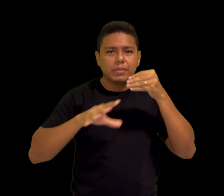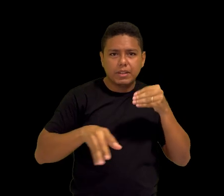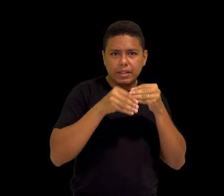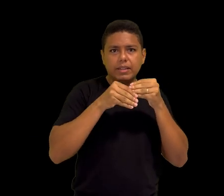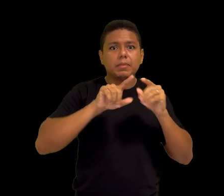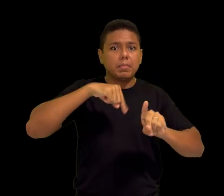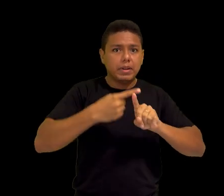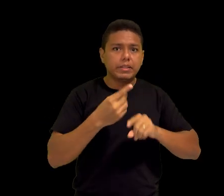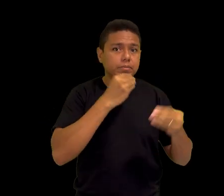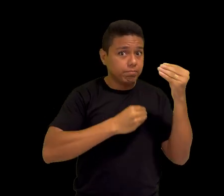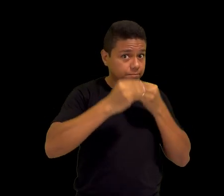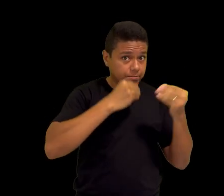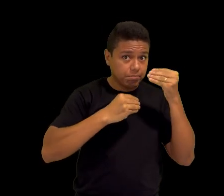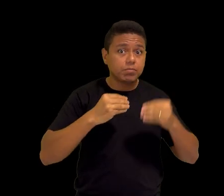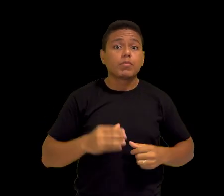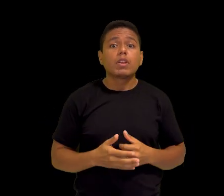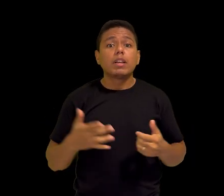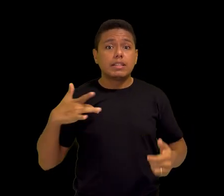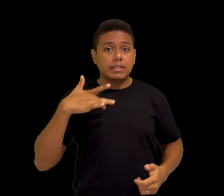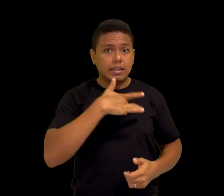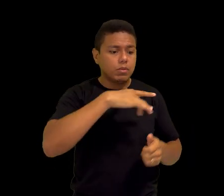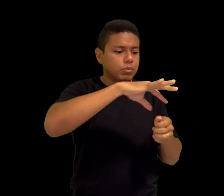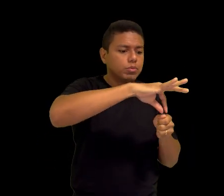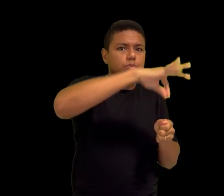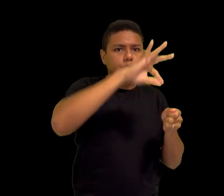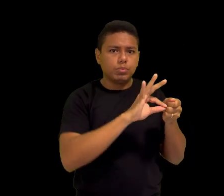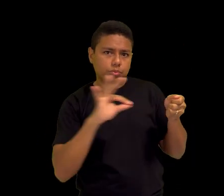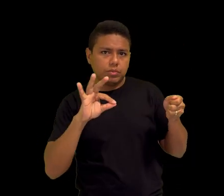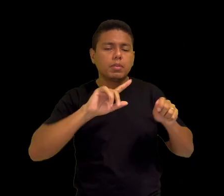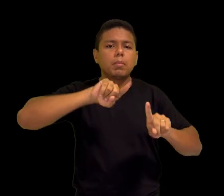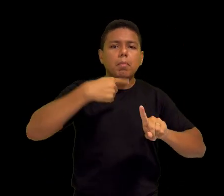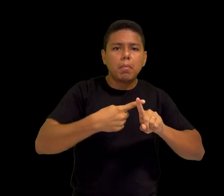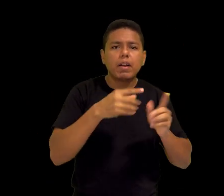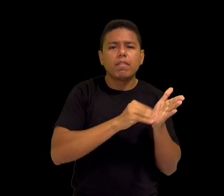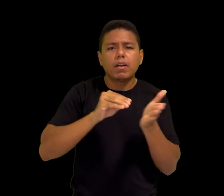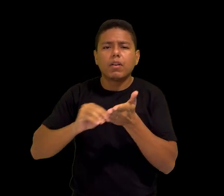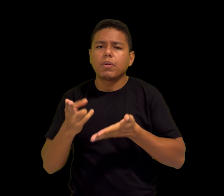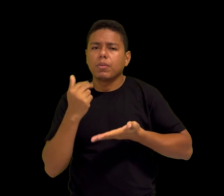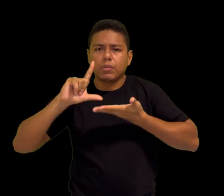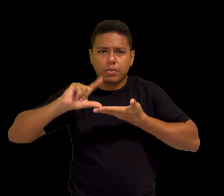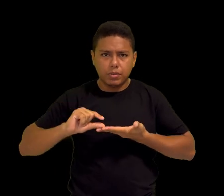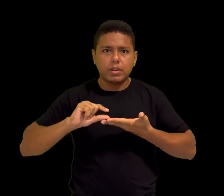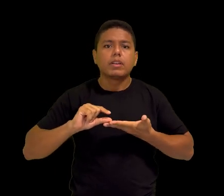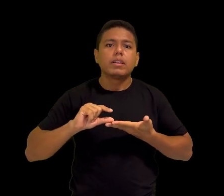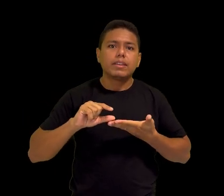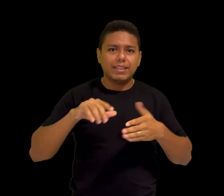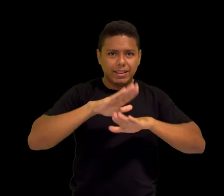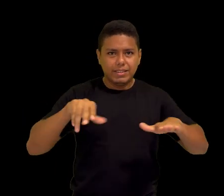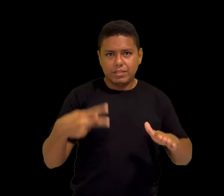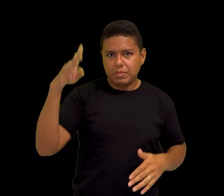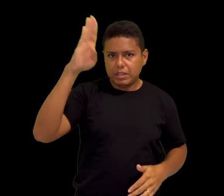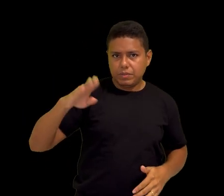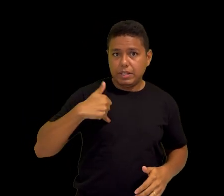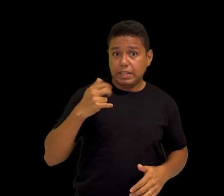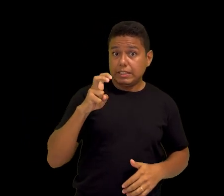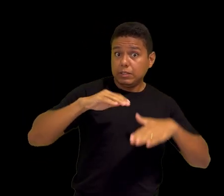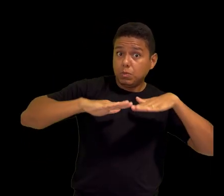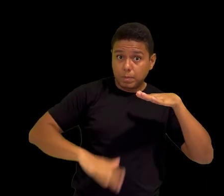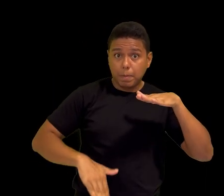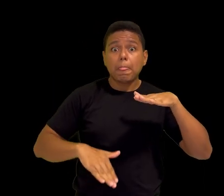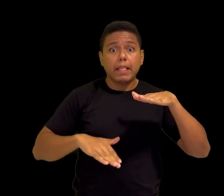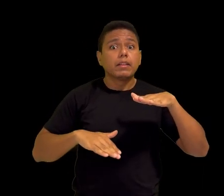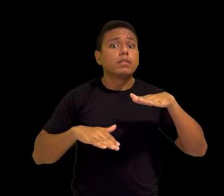alimentar, estado nutricional antropométrico e deficiência de micronutrientes entre crianças brasileiras menores de 5 anos,